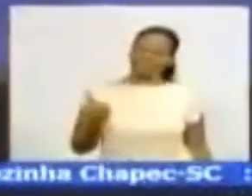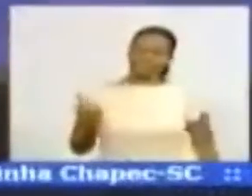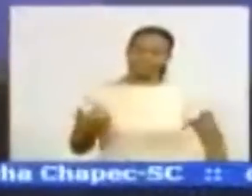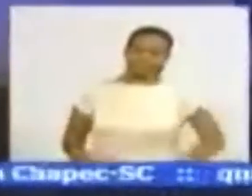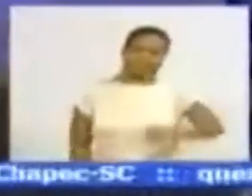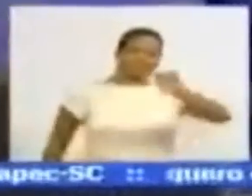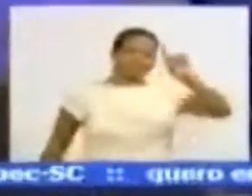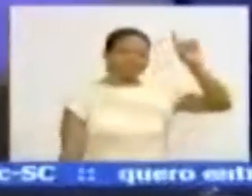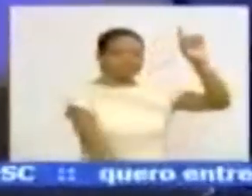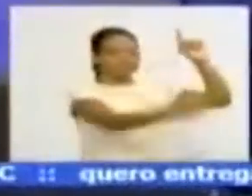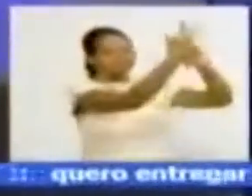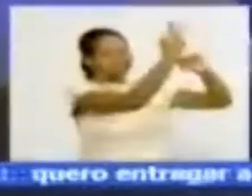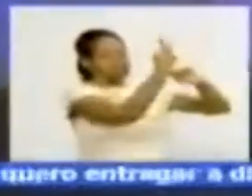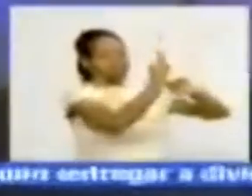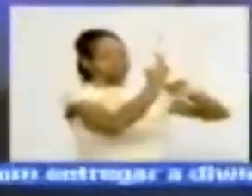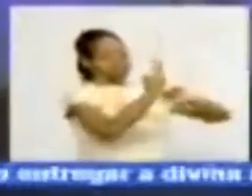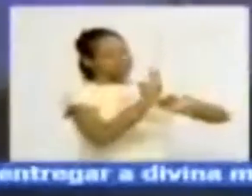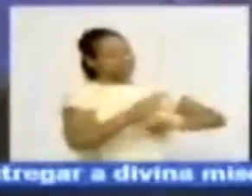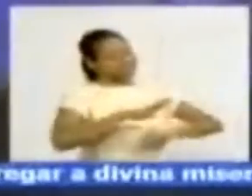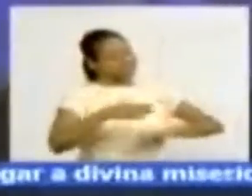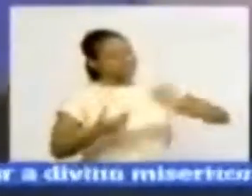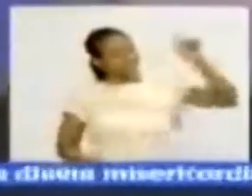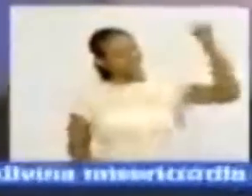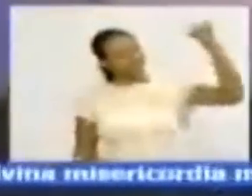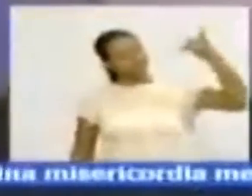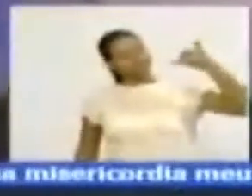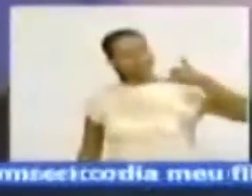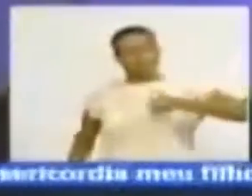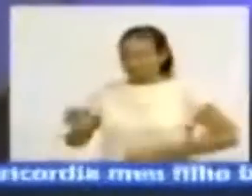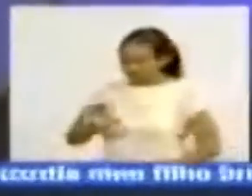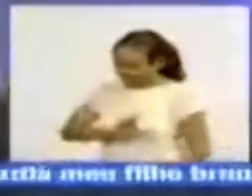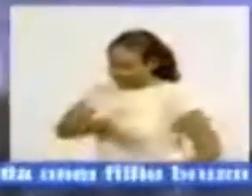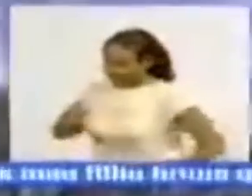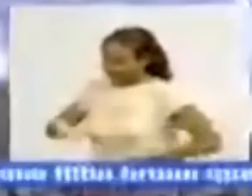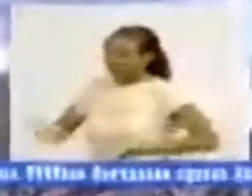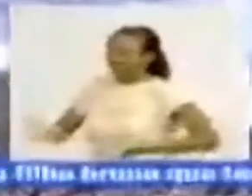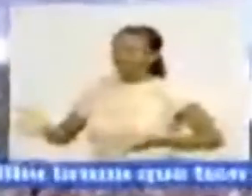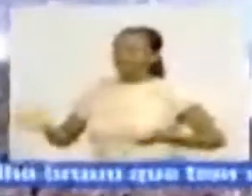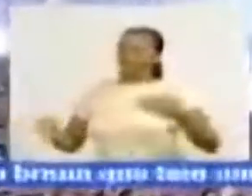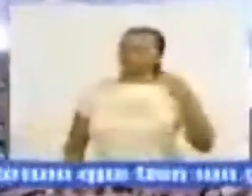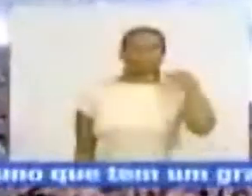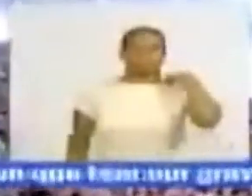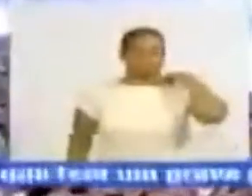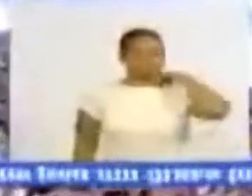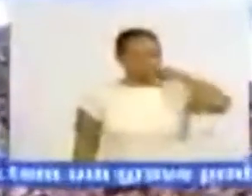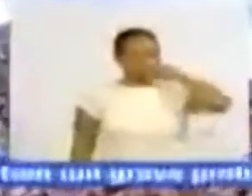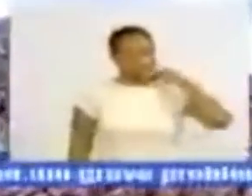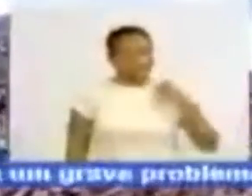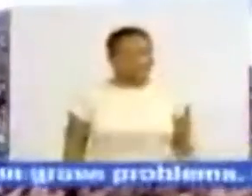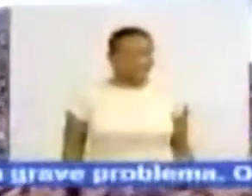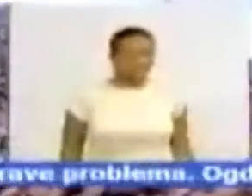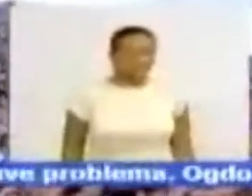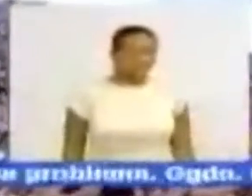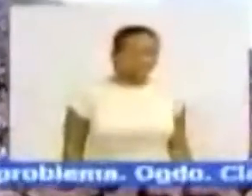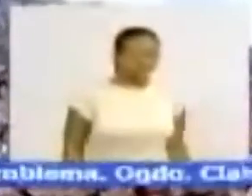e Deus cuida de mim. Quando fala pela tua voz e me diz